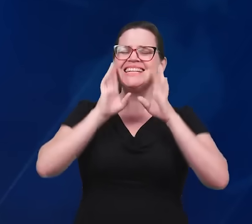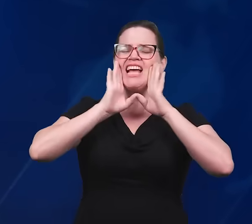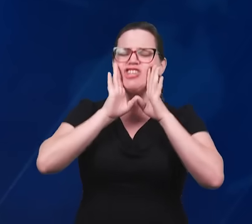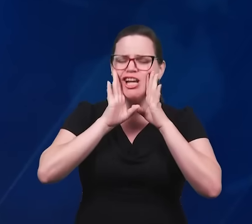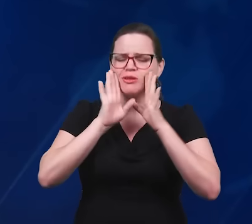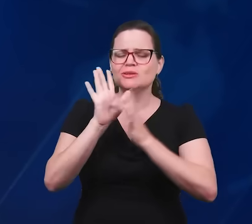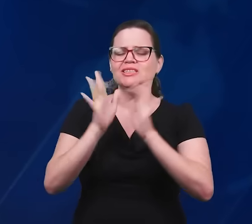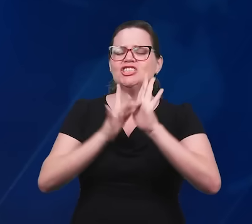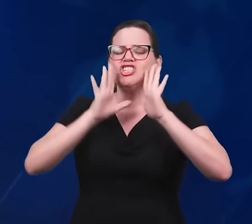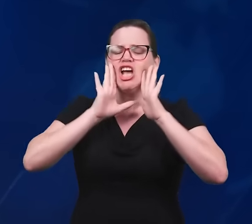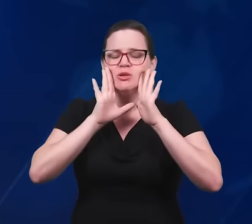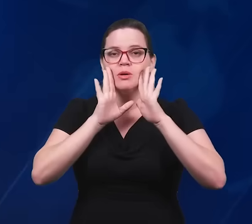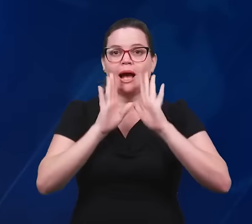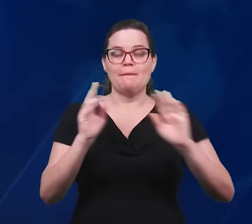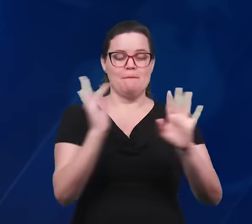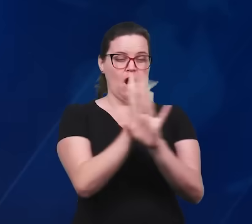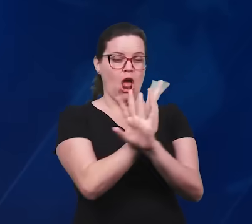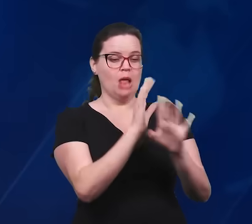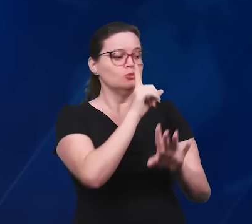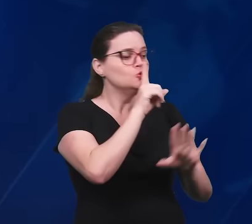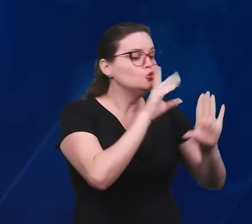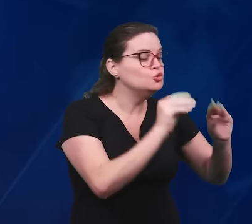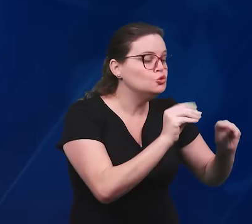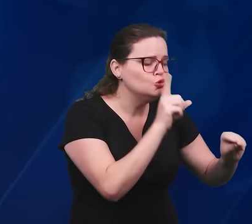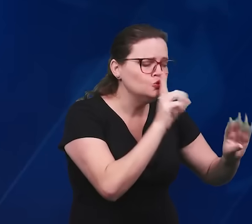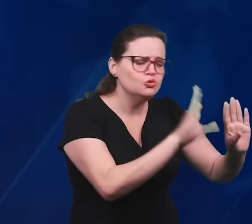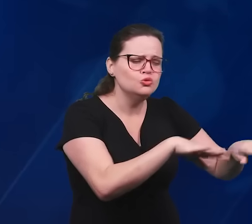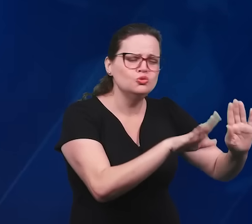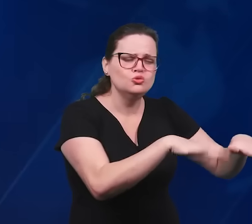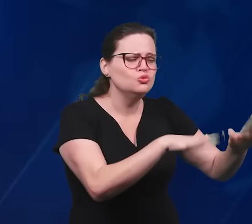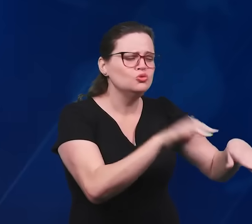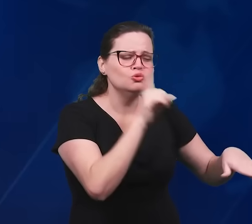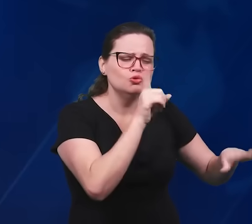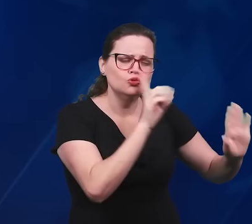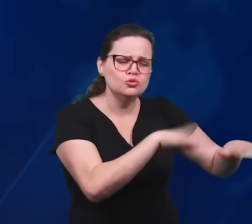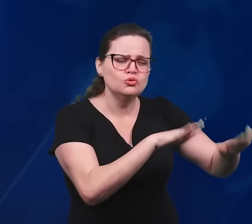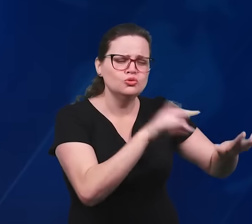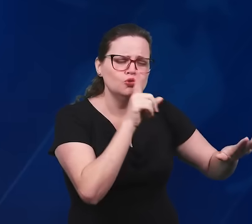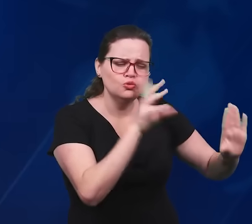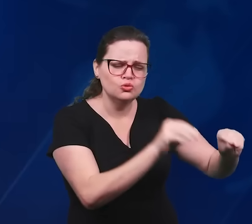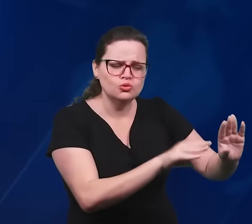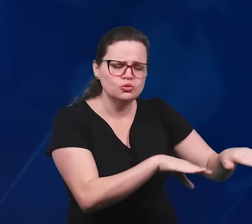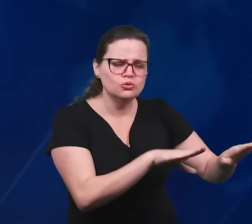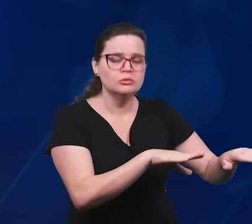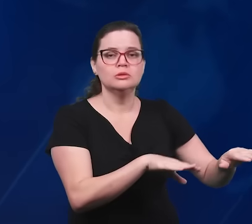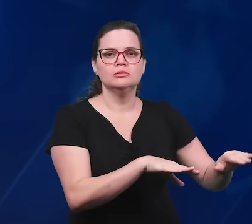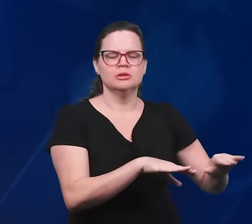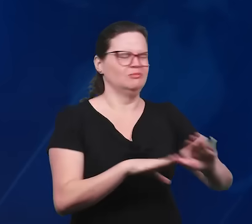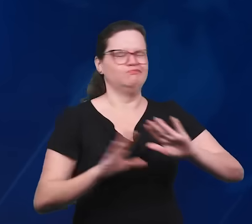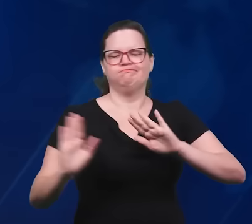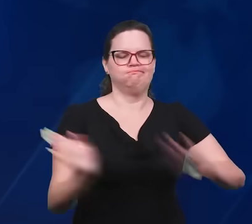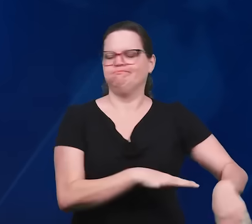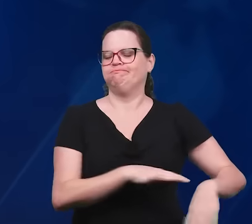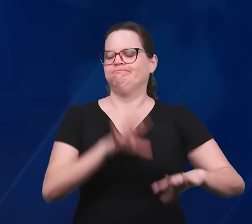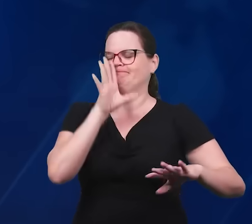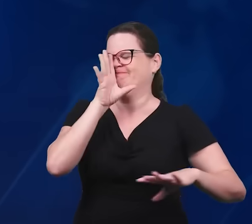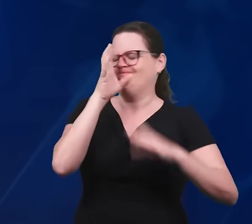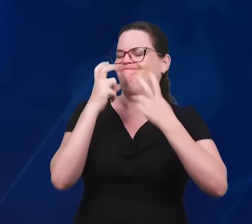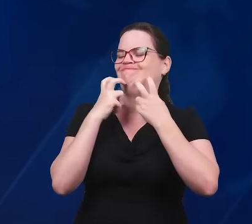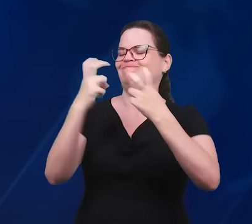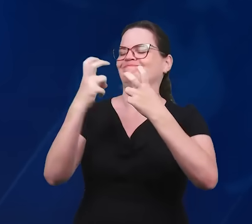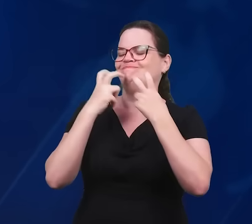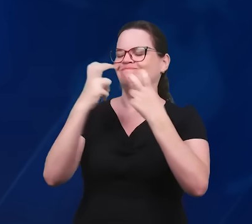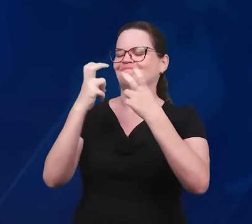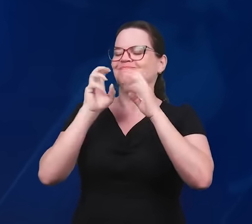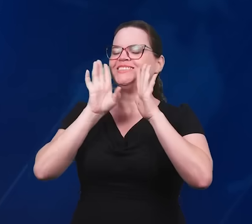aqueles que estavam ao redor começam a pedir para ele se calar. Pare de gritar. Mas ele clamava cada vez